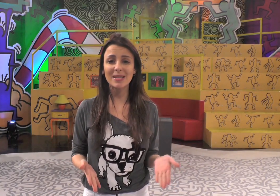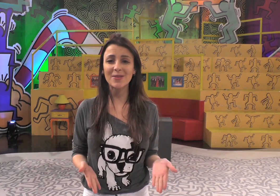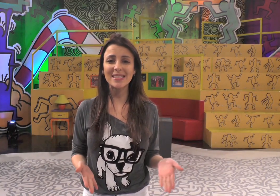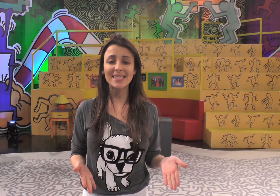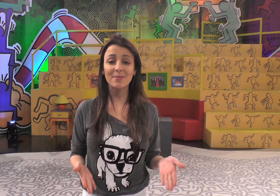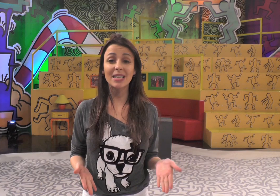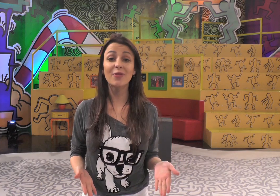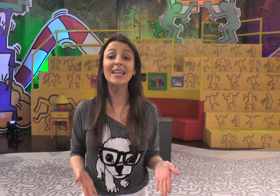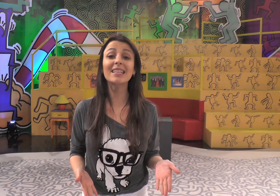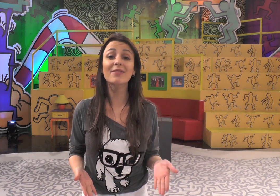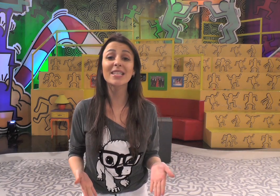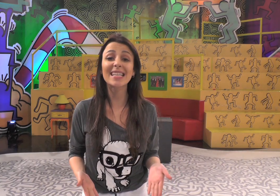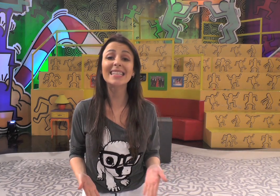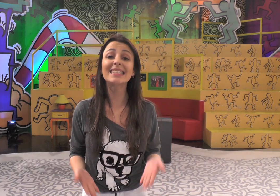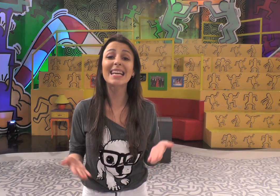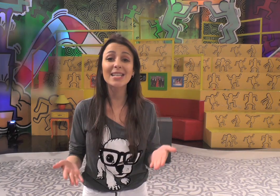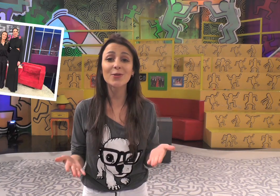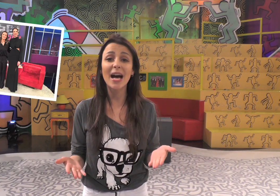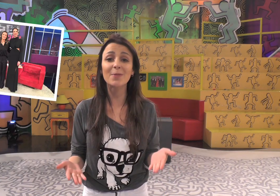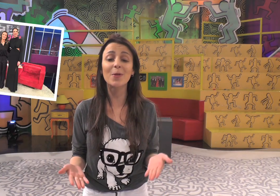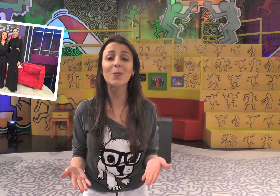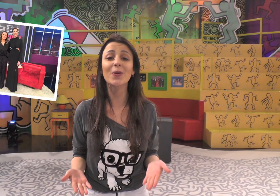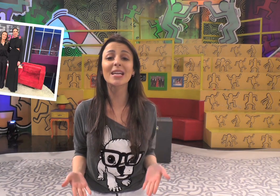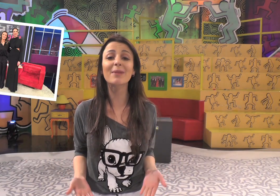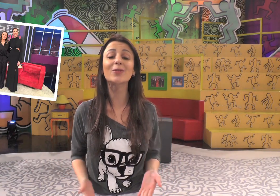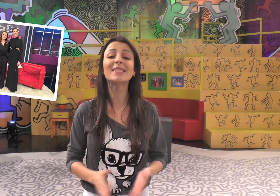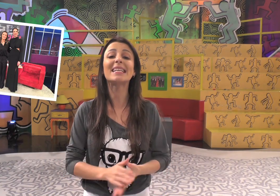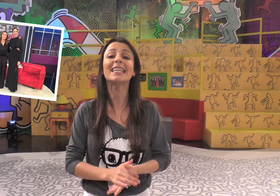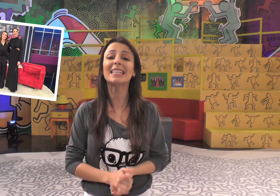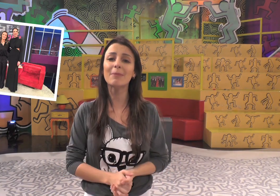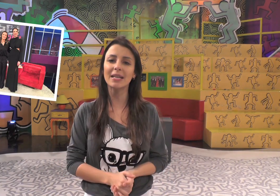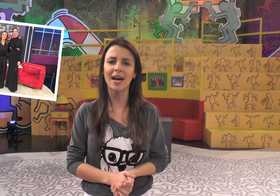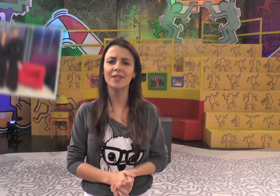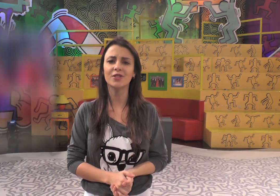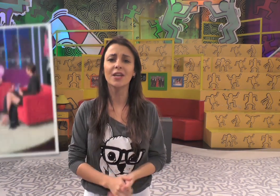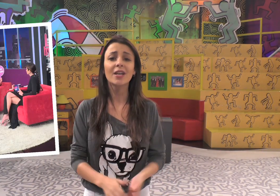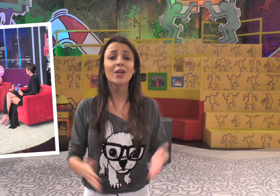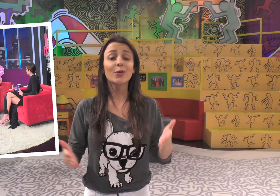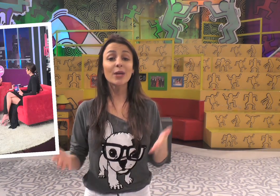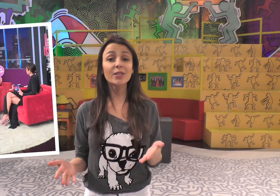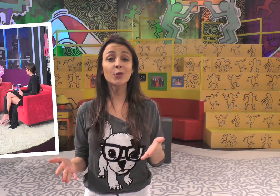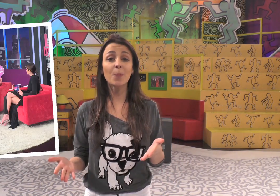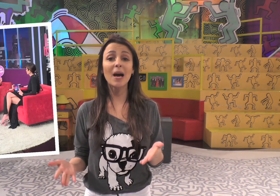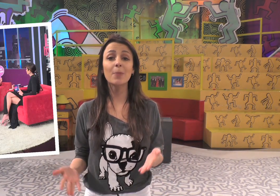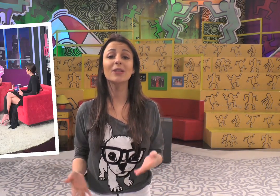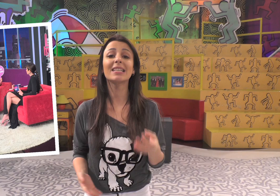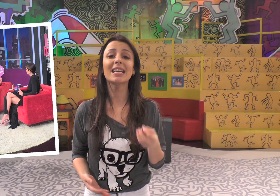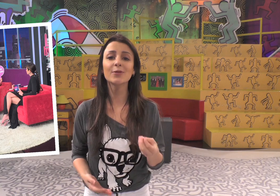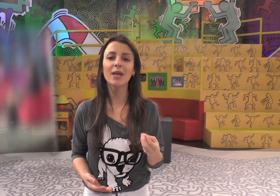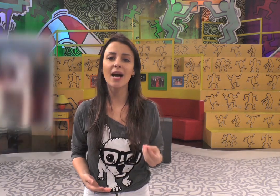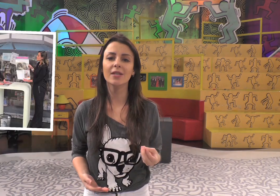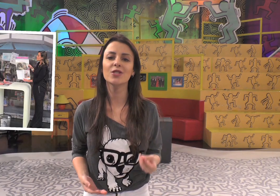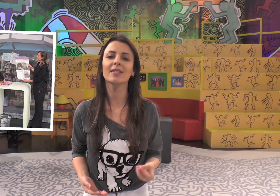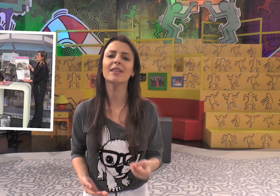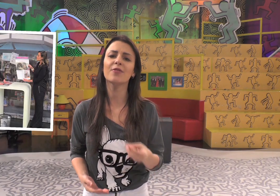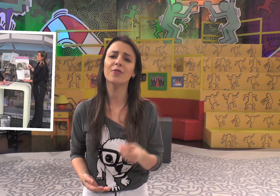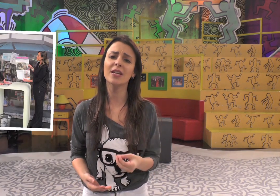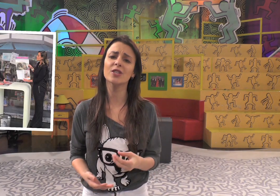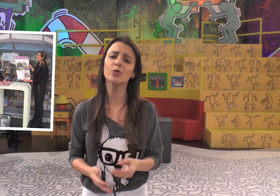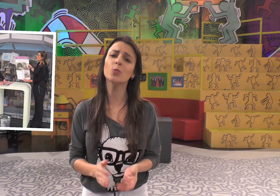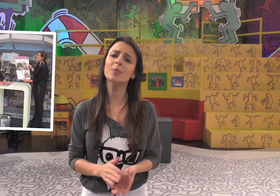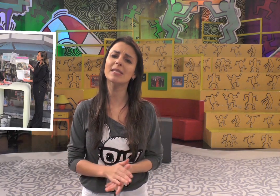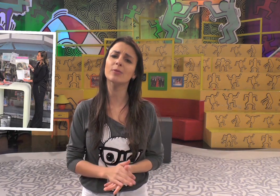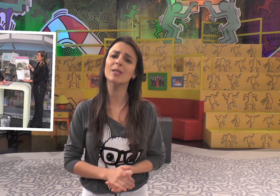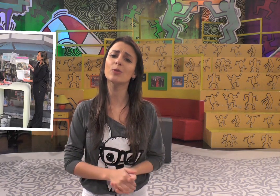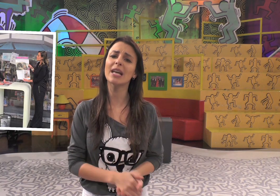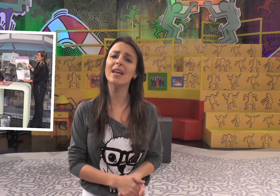nossa programação essa semana foi a entrevista da Andressa Urach para o programa Luciana by Night. Durante o papo, Andressa Urach disse que